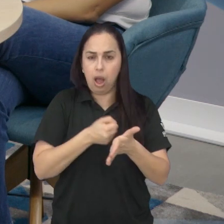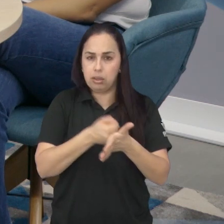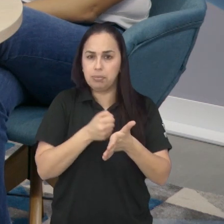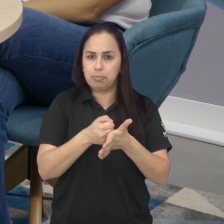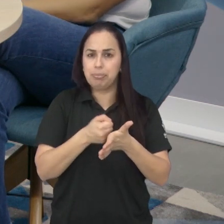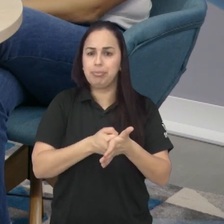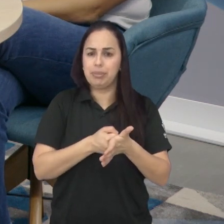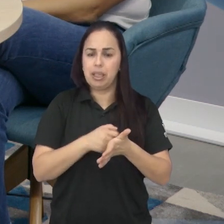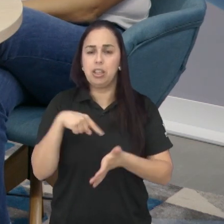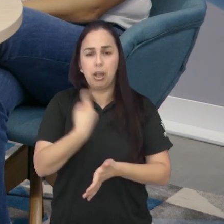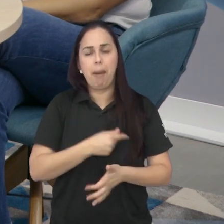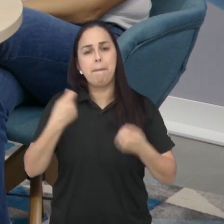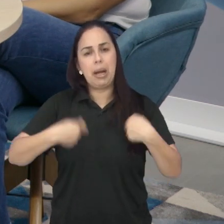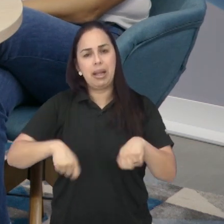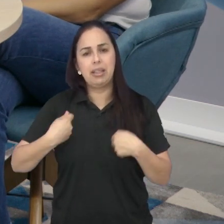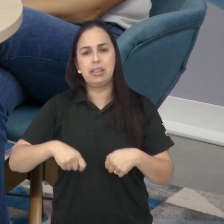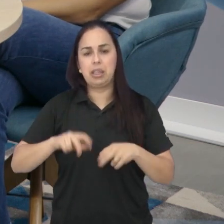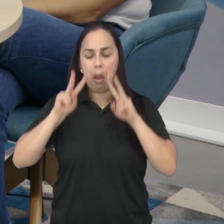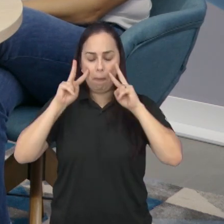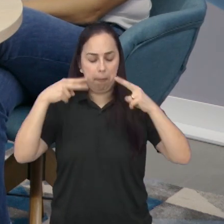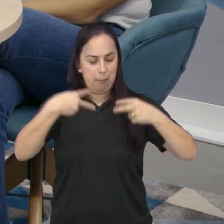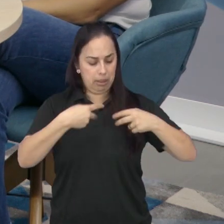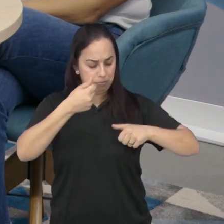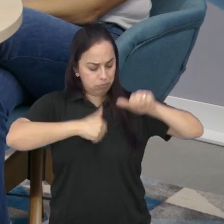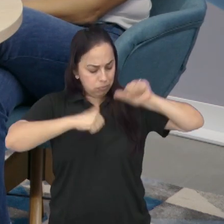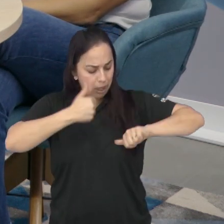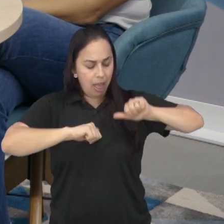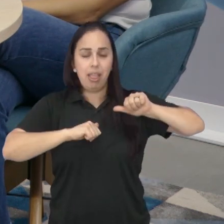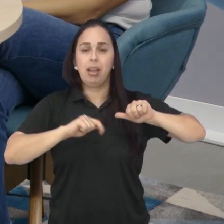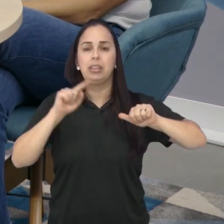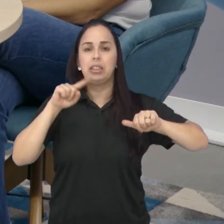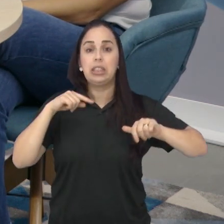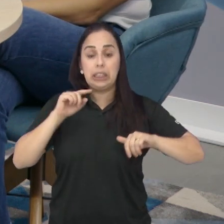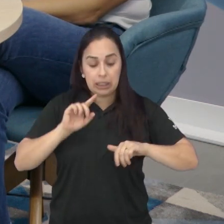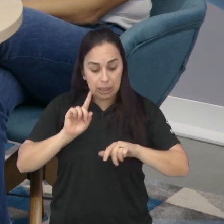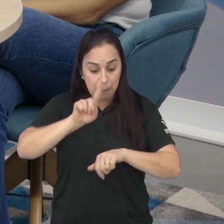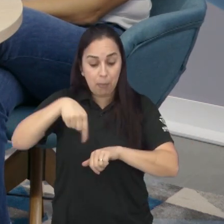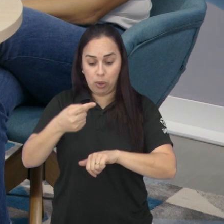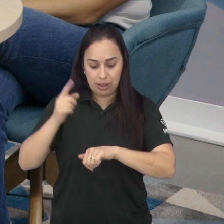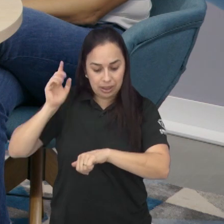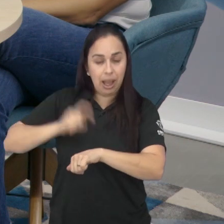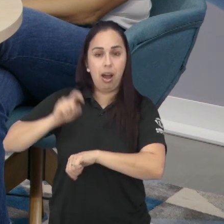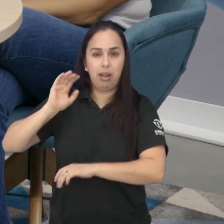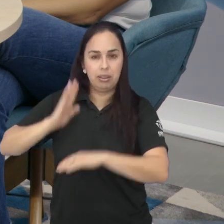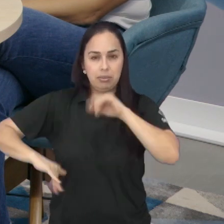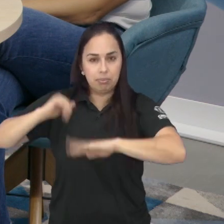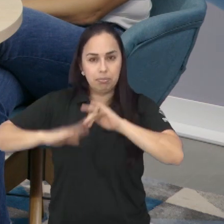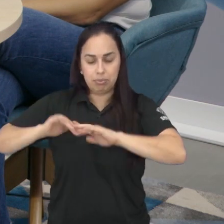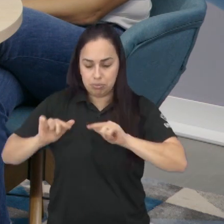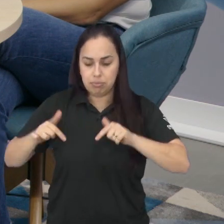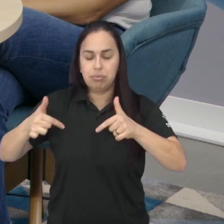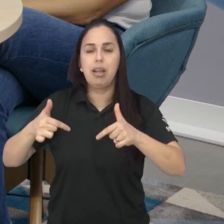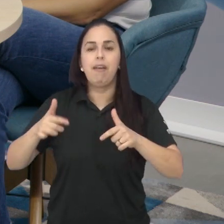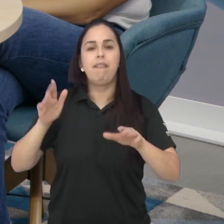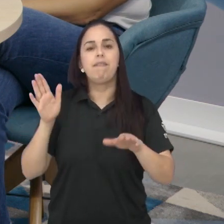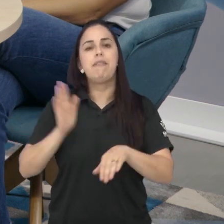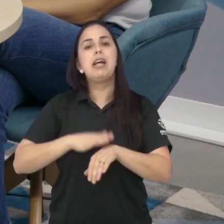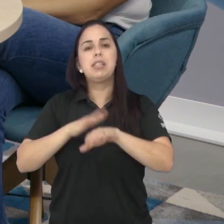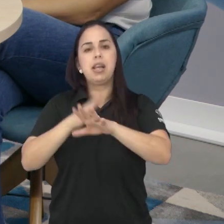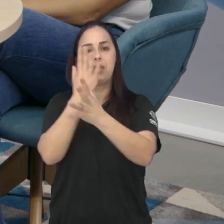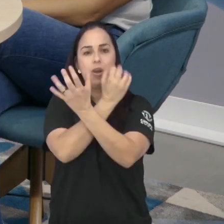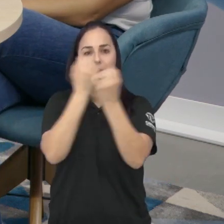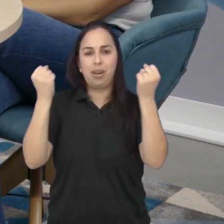gente precisa fazer essa autocrítica para que a gente possa, na prática mesmo, fazer valer a